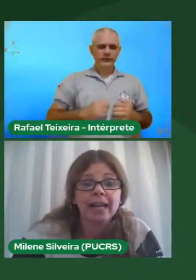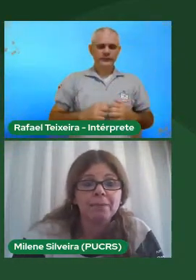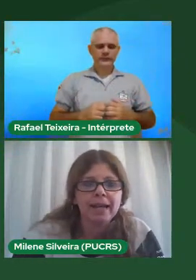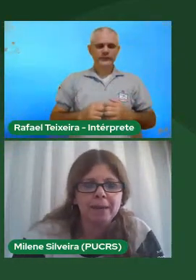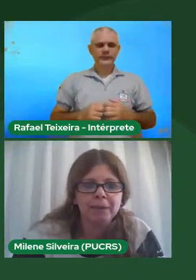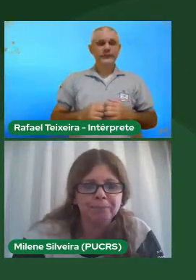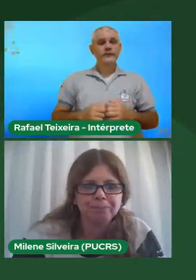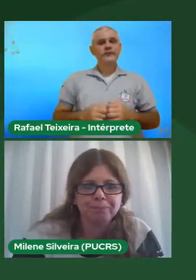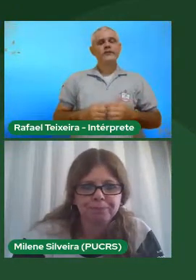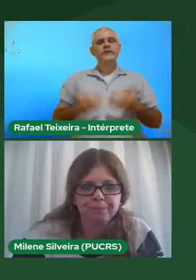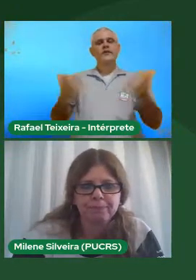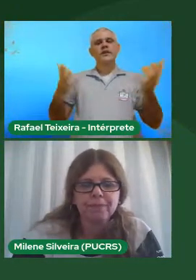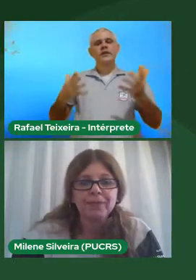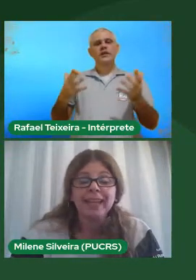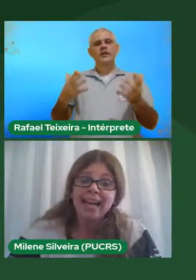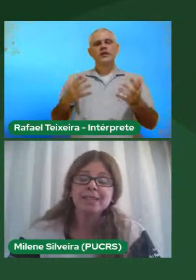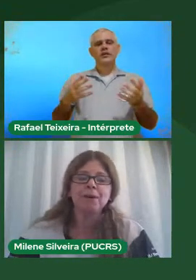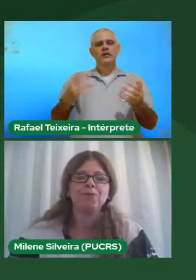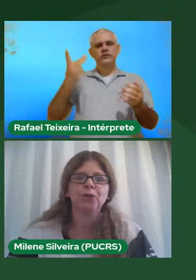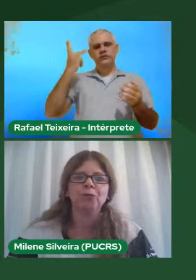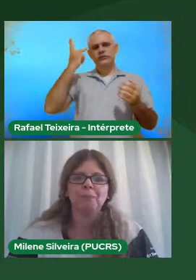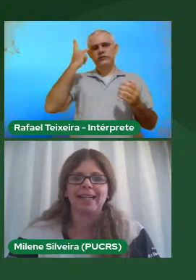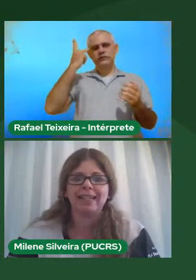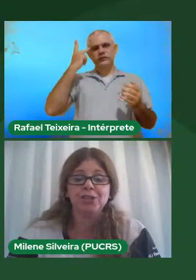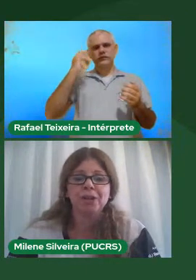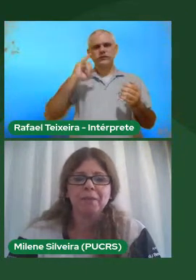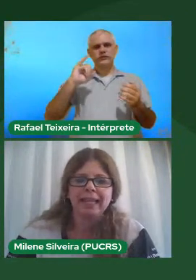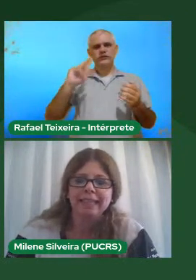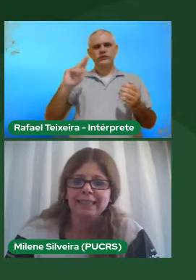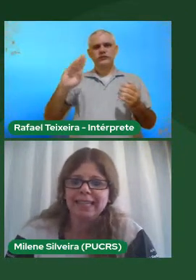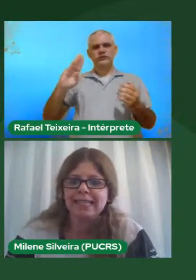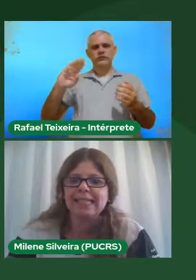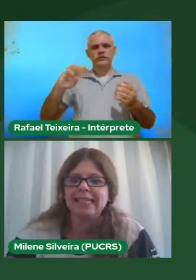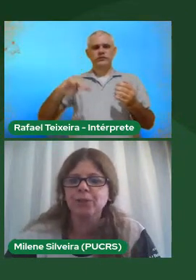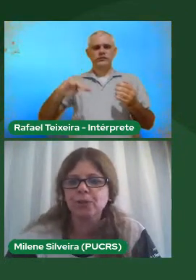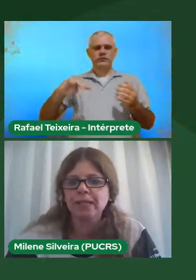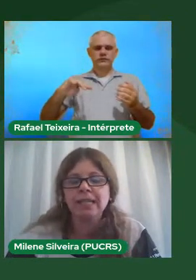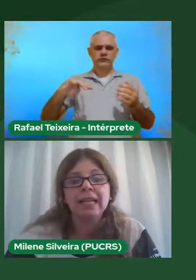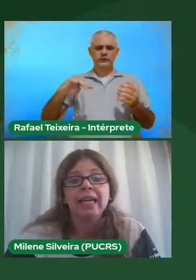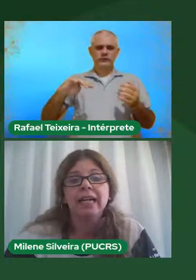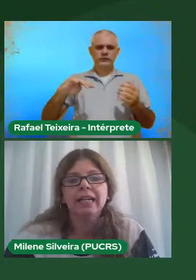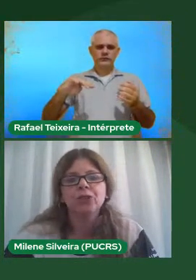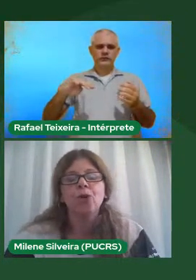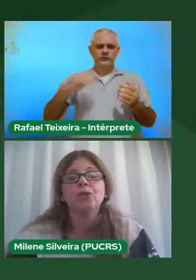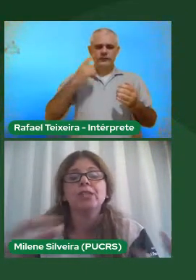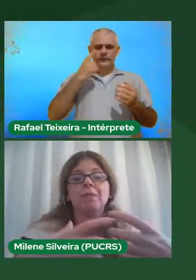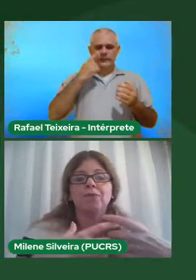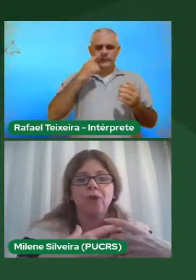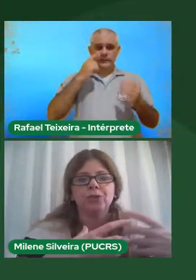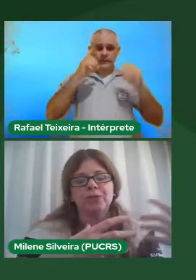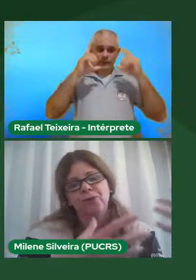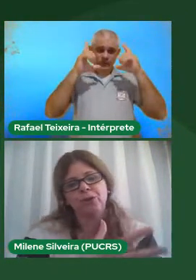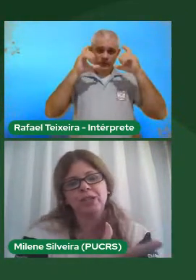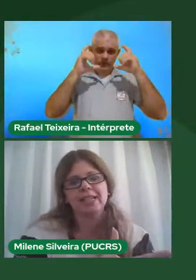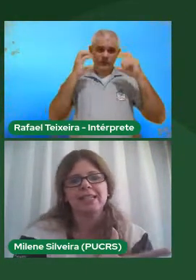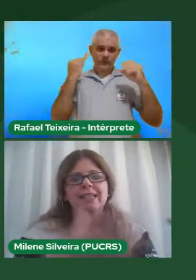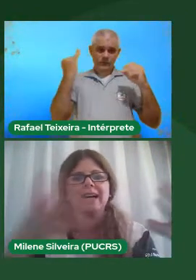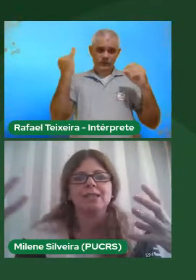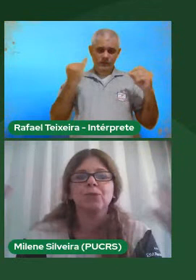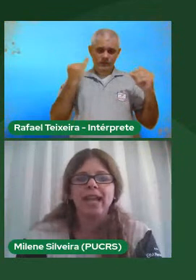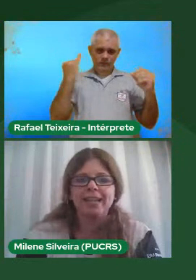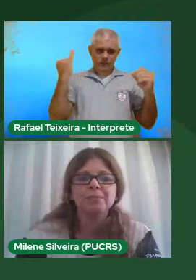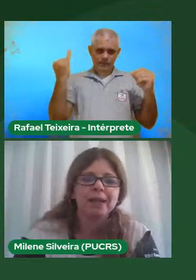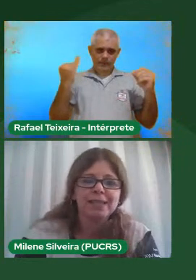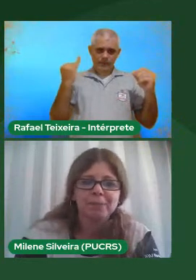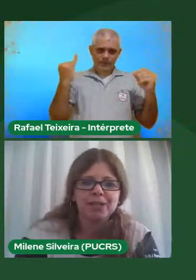então, na IBM. Essa é uma foto marcante também desses anos todos, que é uma foto que foram todas